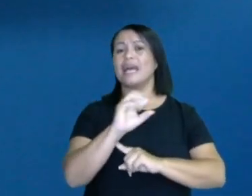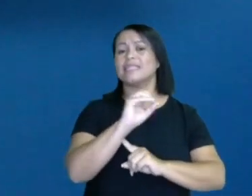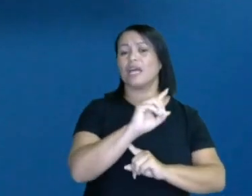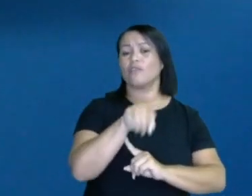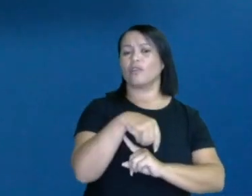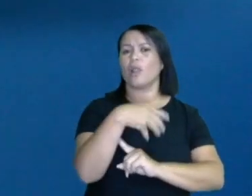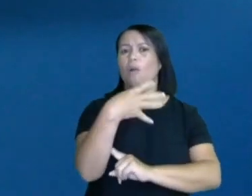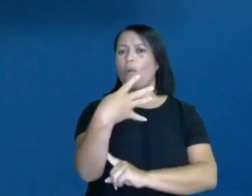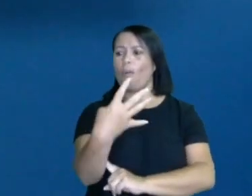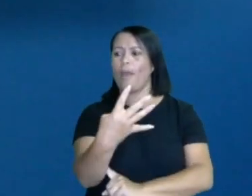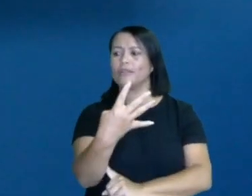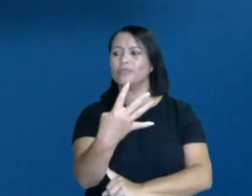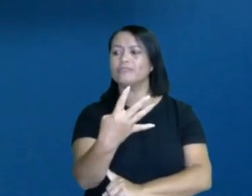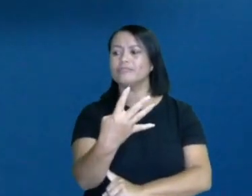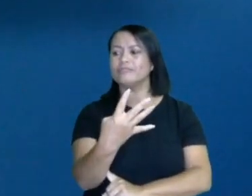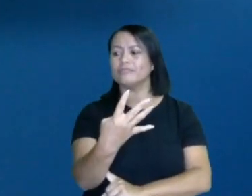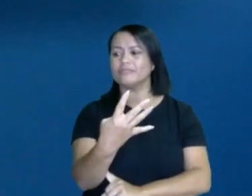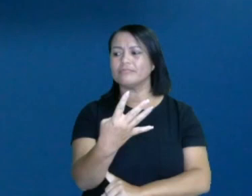0,4.